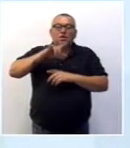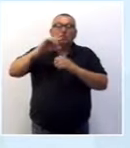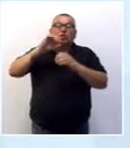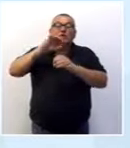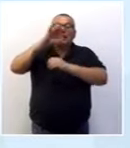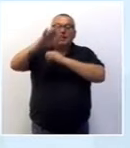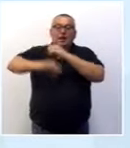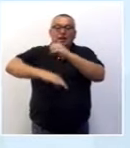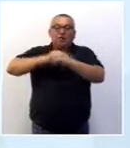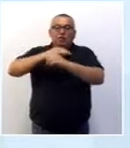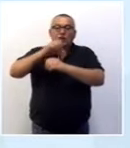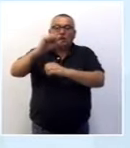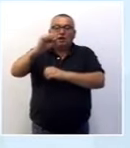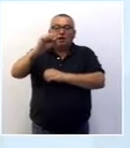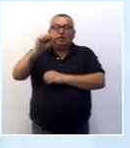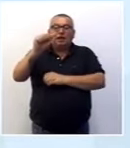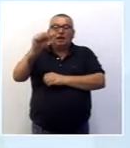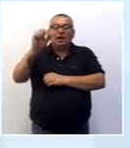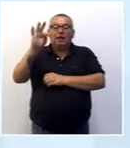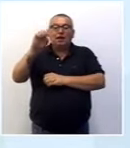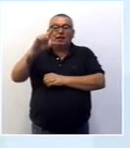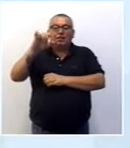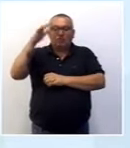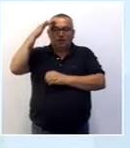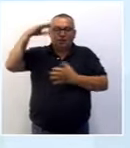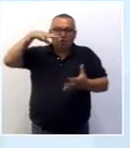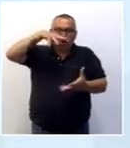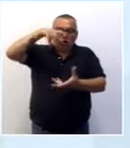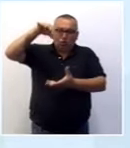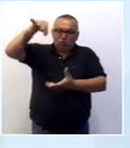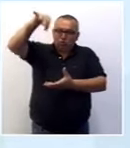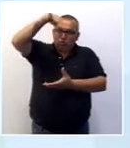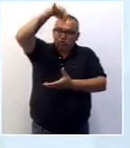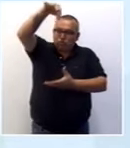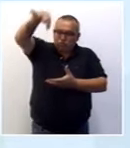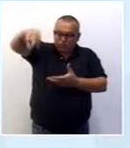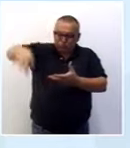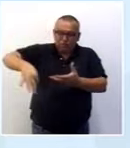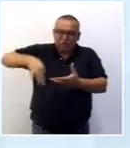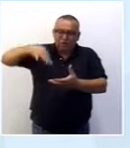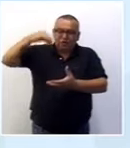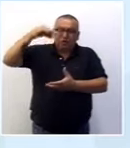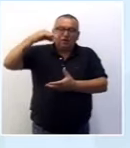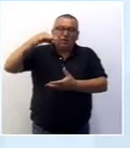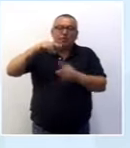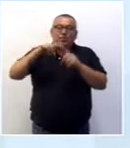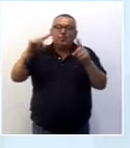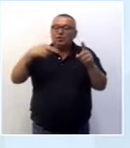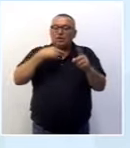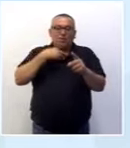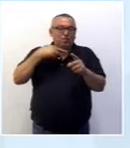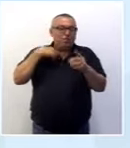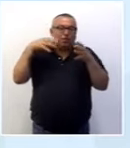Aí, fotografias tiradas por satélites está em destaque aí porque a gente não pode